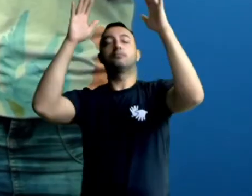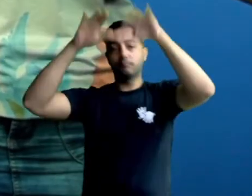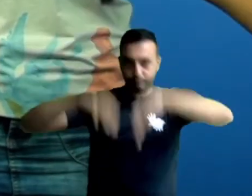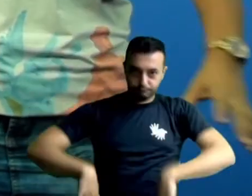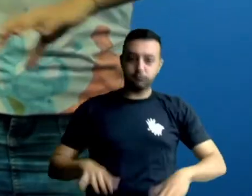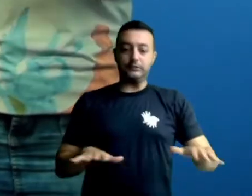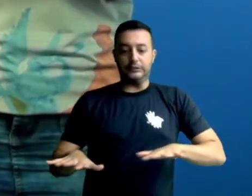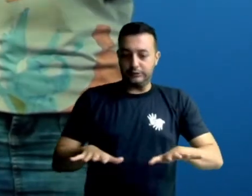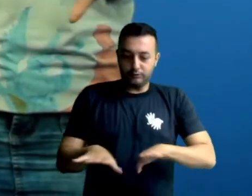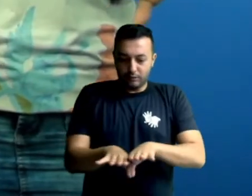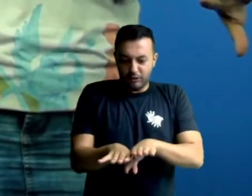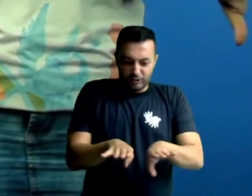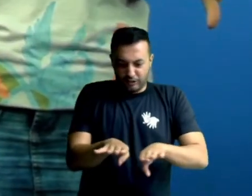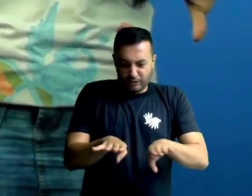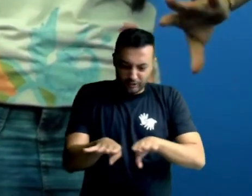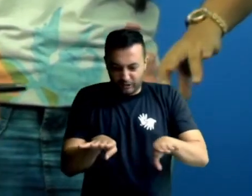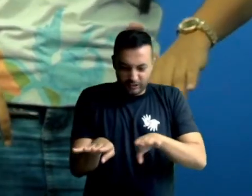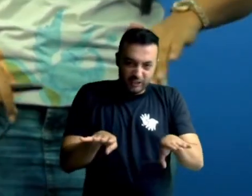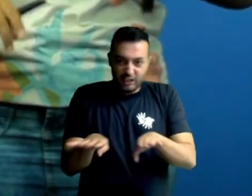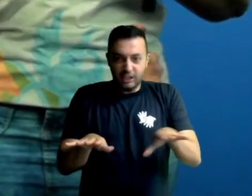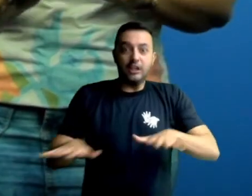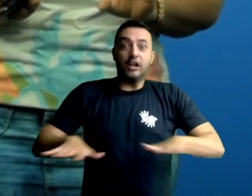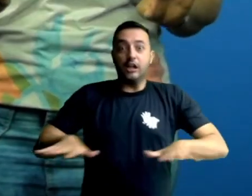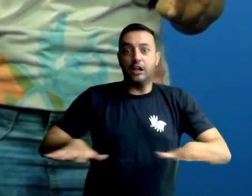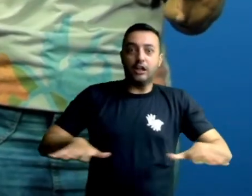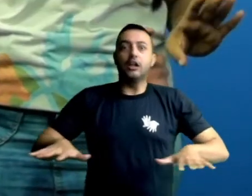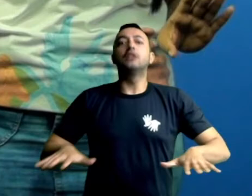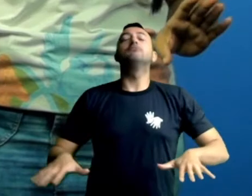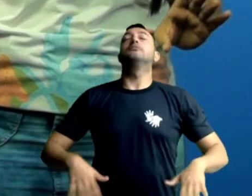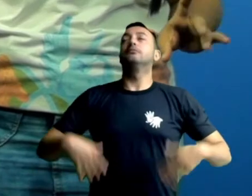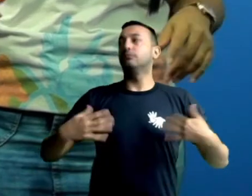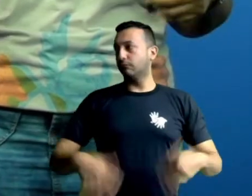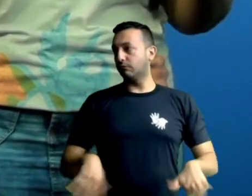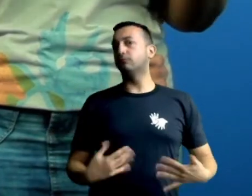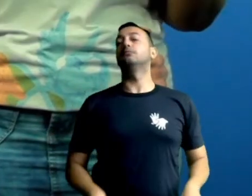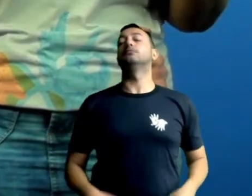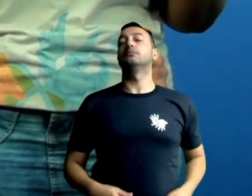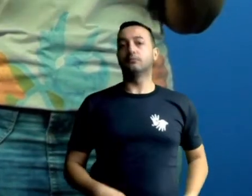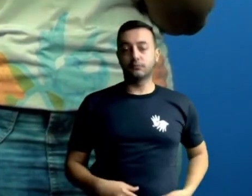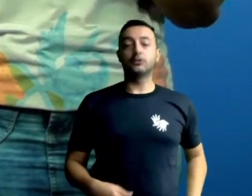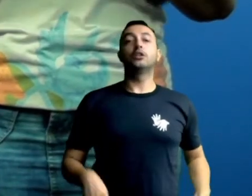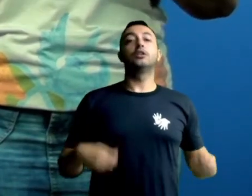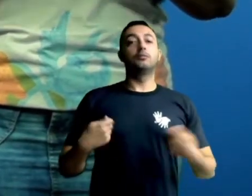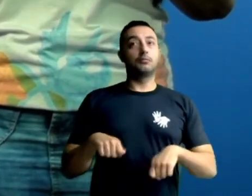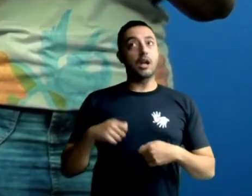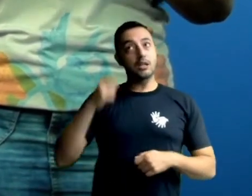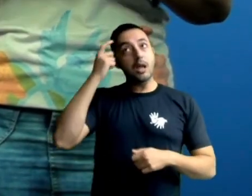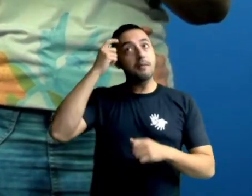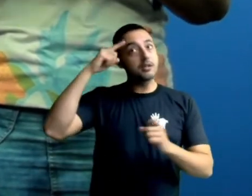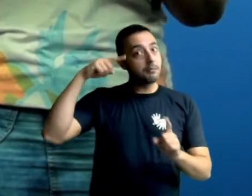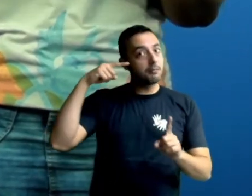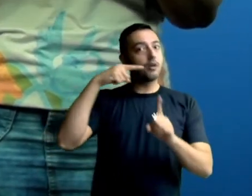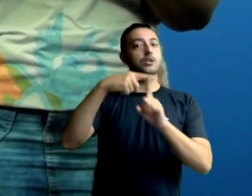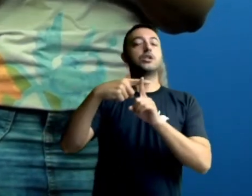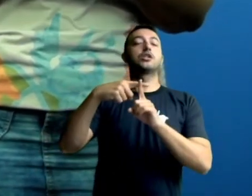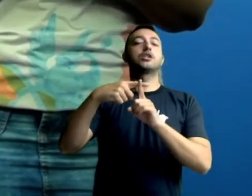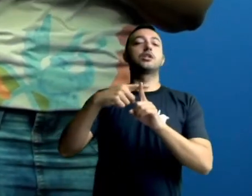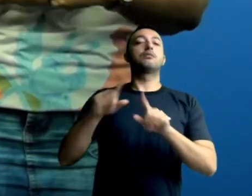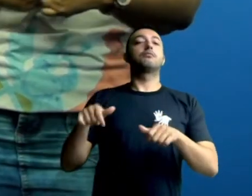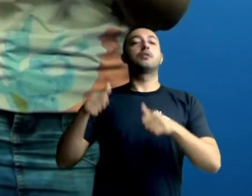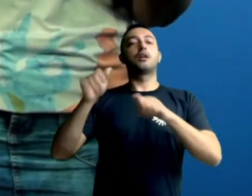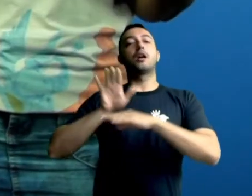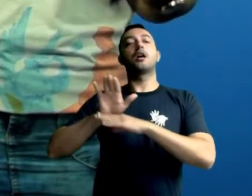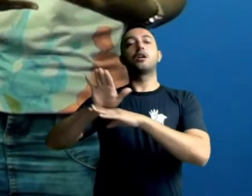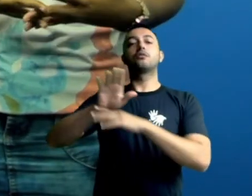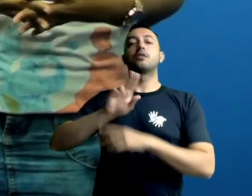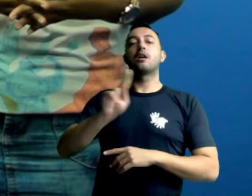chão se abriu, se espatifou todo com o terremoto. Então, é uma coisa terrível, tá? A gente tem que manter aí o pensamento positivo a favor do